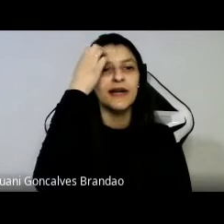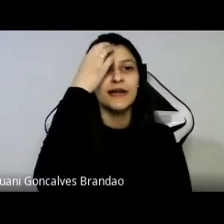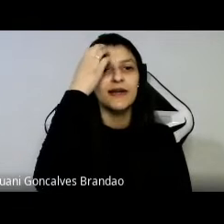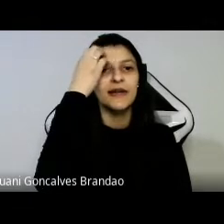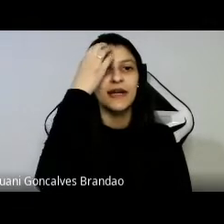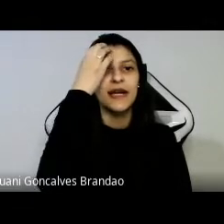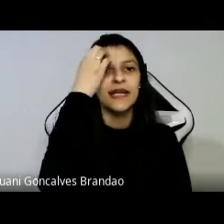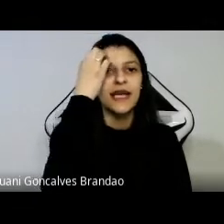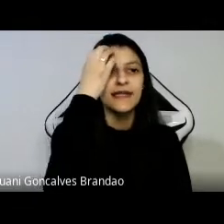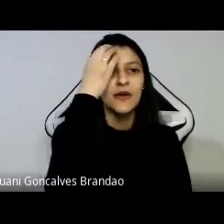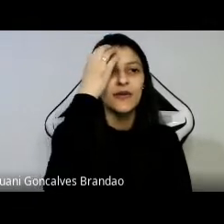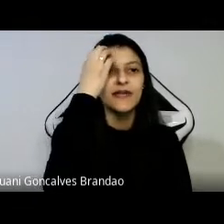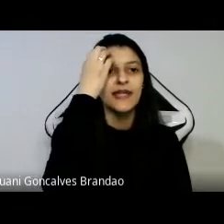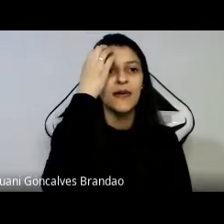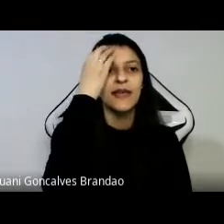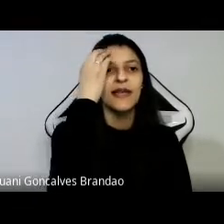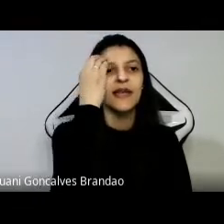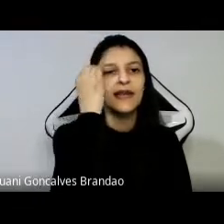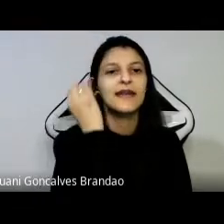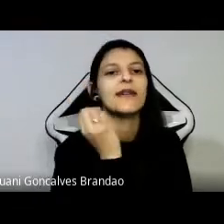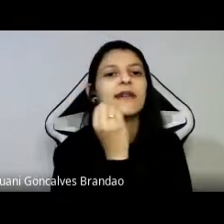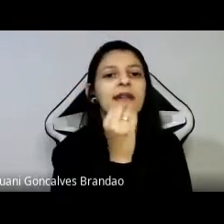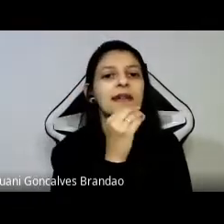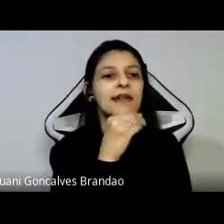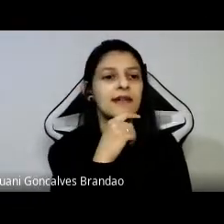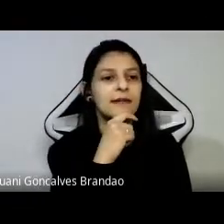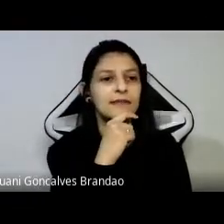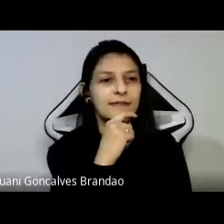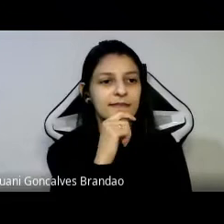desculpa. E esse outro sinal aqui?